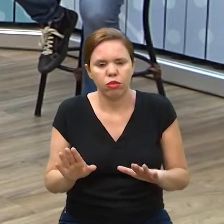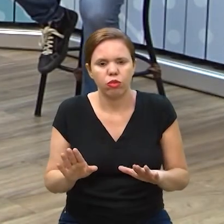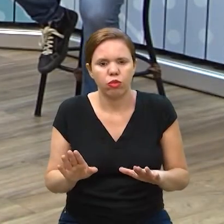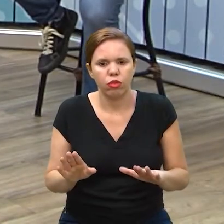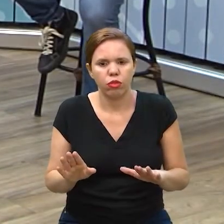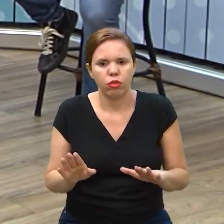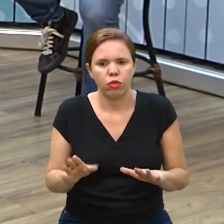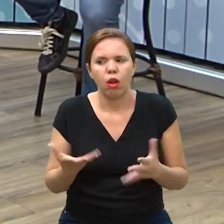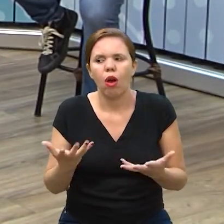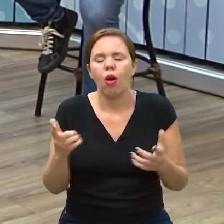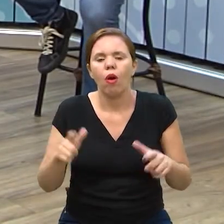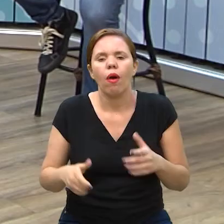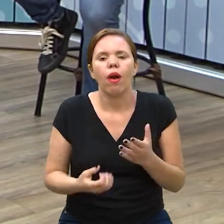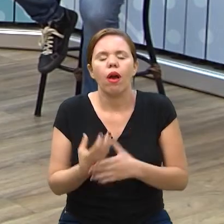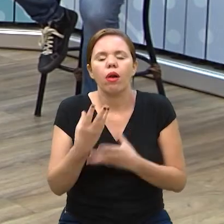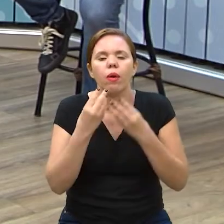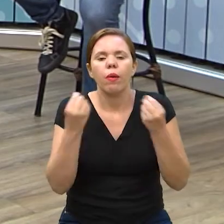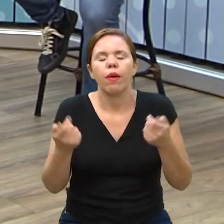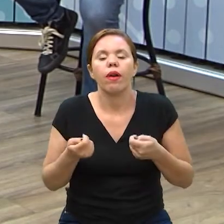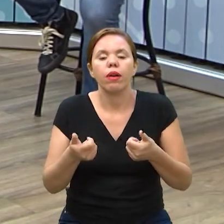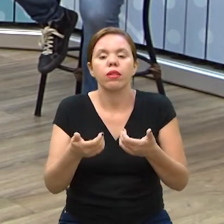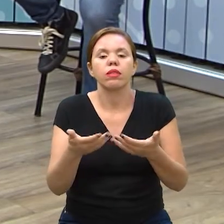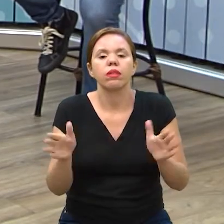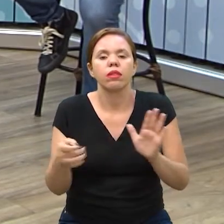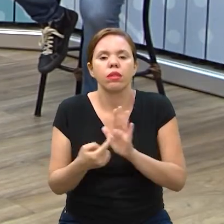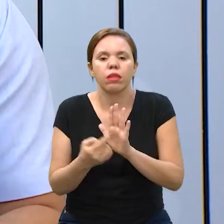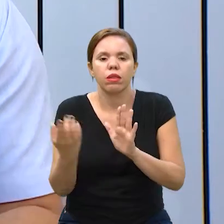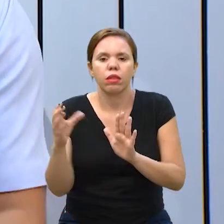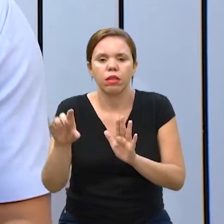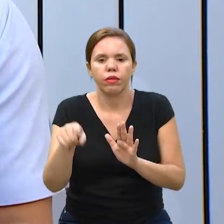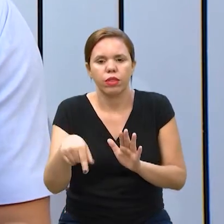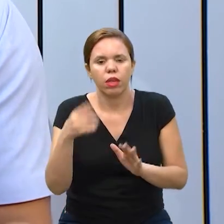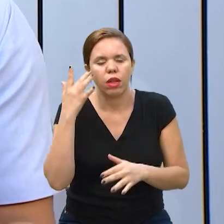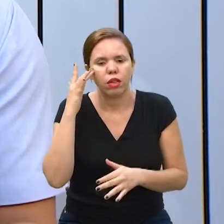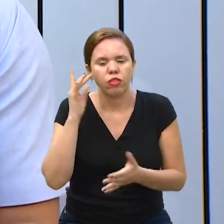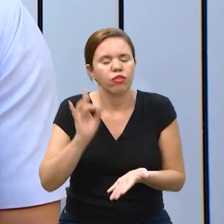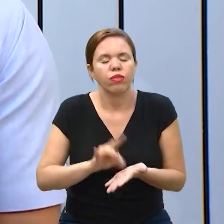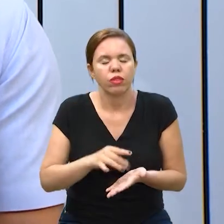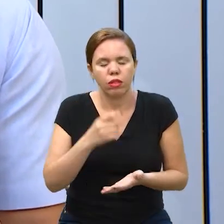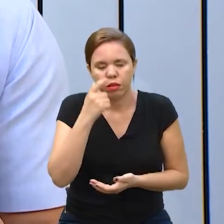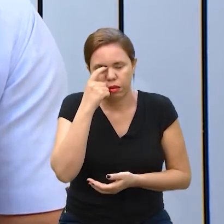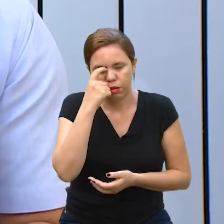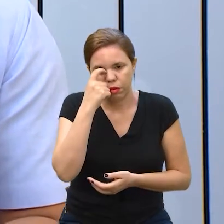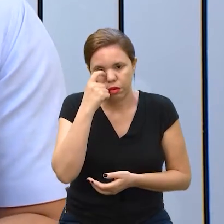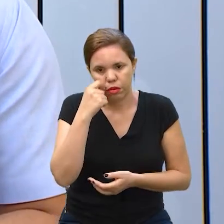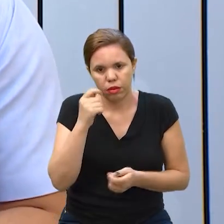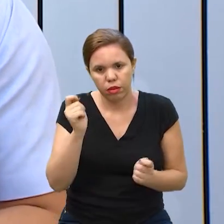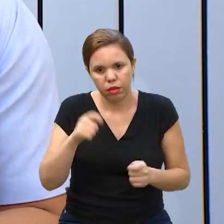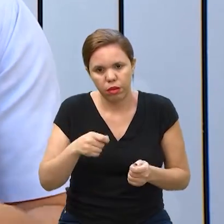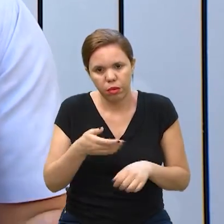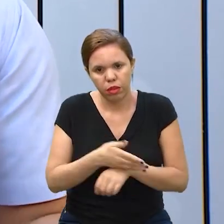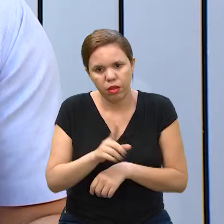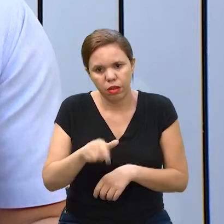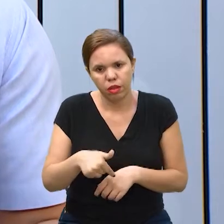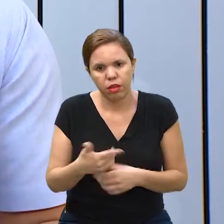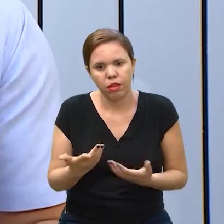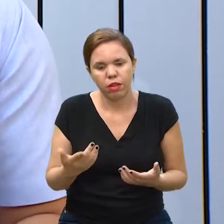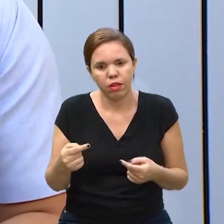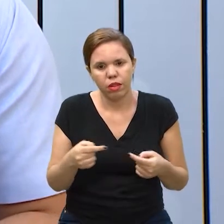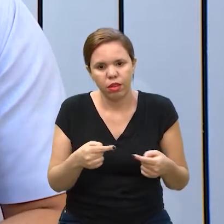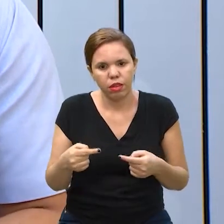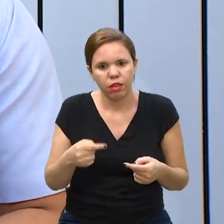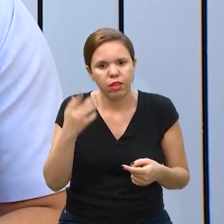do com qualidade. Onde eu quero ir? Qual é a qualidade que eu quero entregar? De verdade, vocês acham que dá para entrar ainda